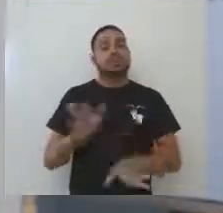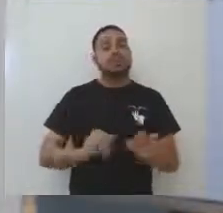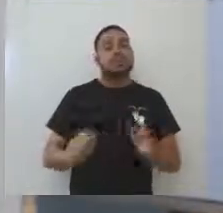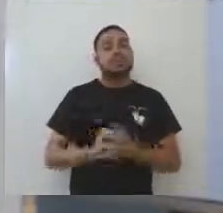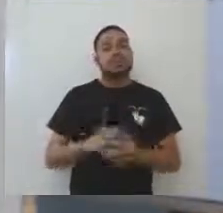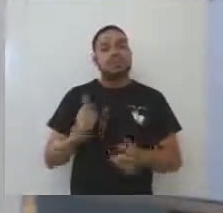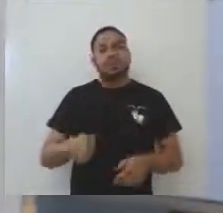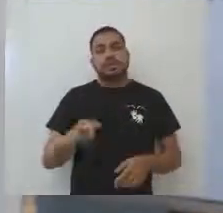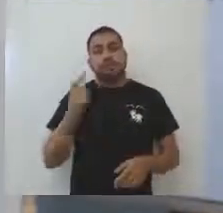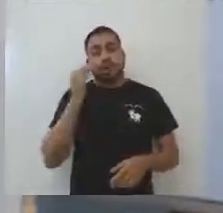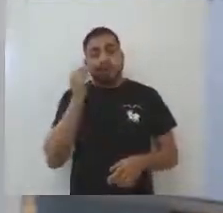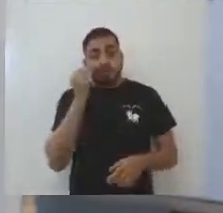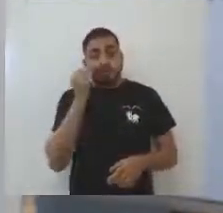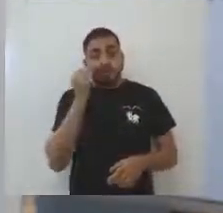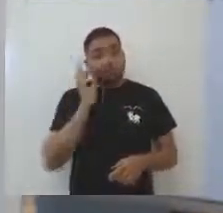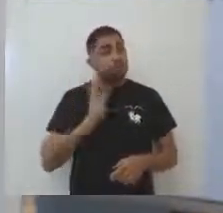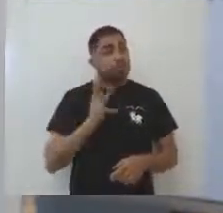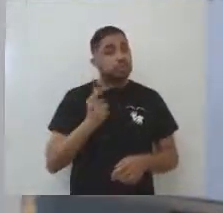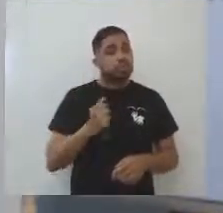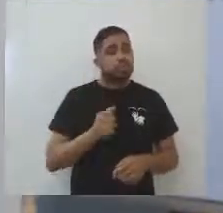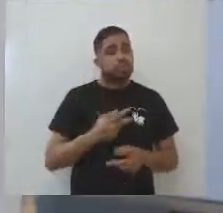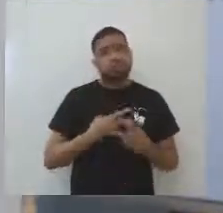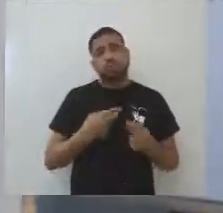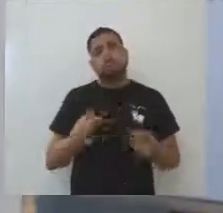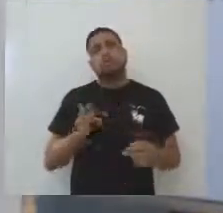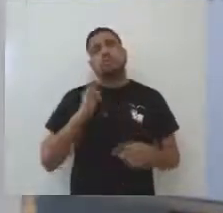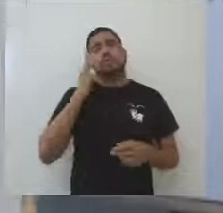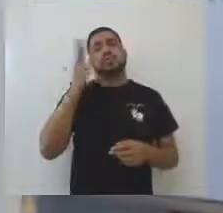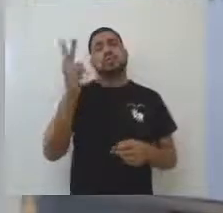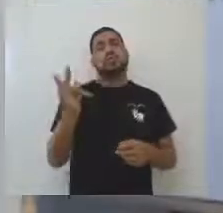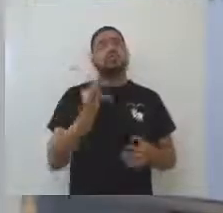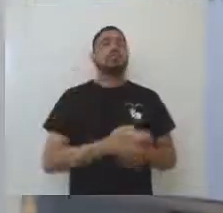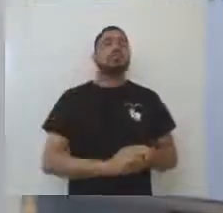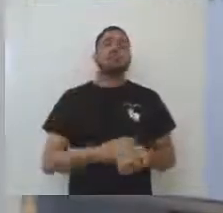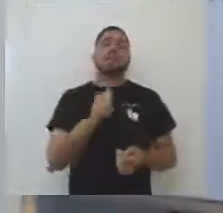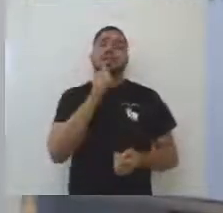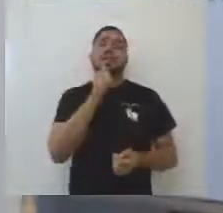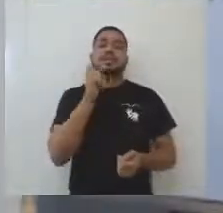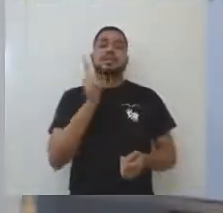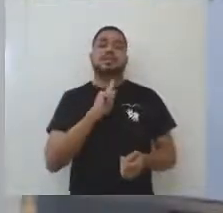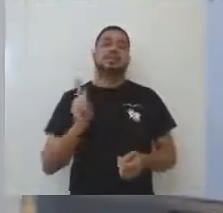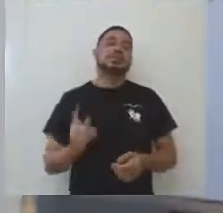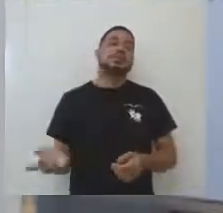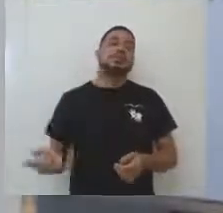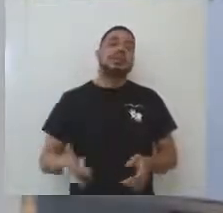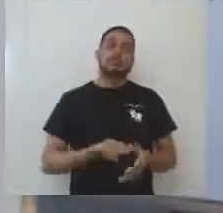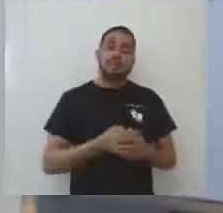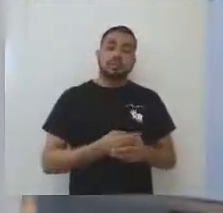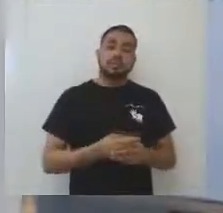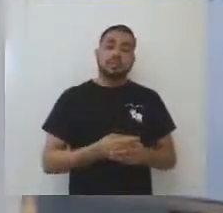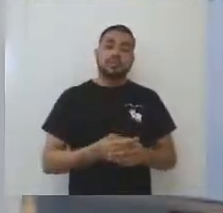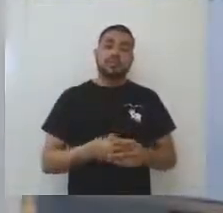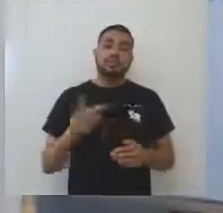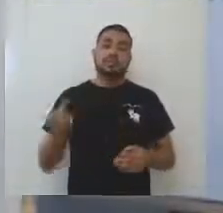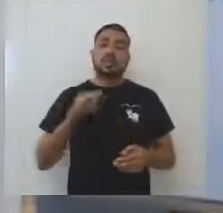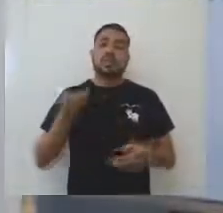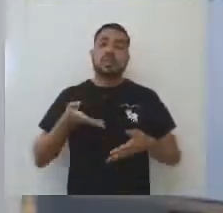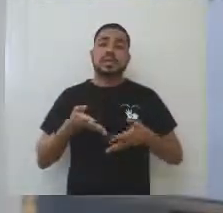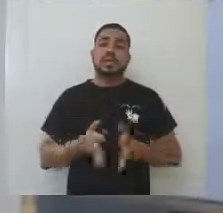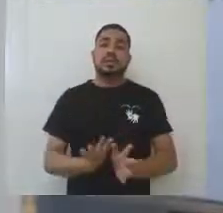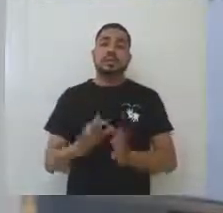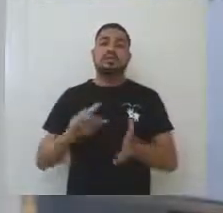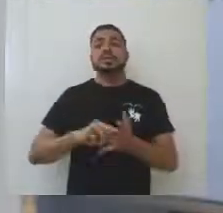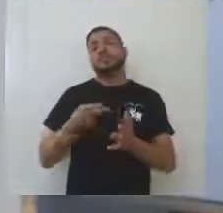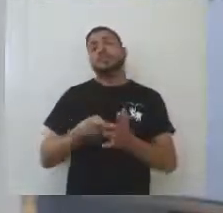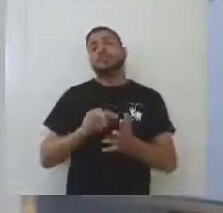olha as possibilidades todas, significa que é uma coisa futura ainda. É uma coisa que ainda não veio, tá? Quando ele diz nasceu, significa que